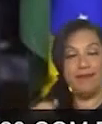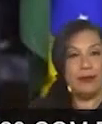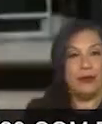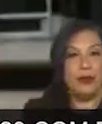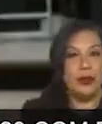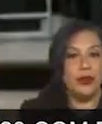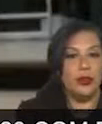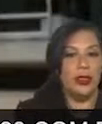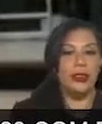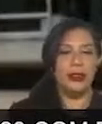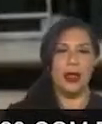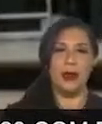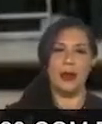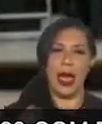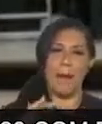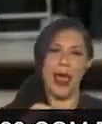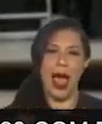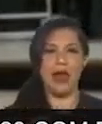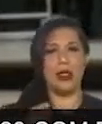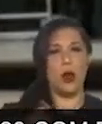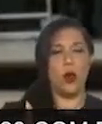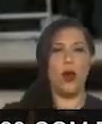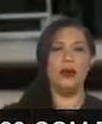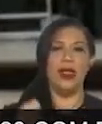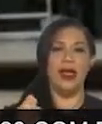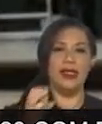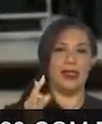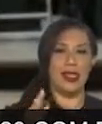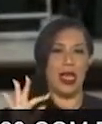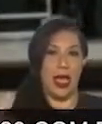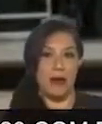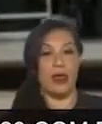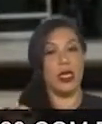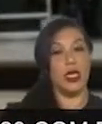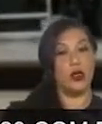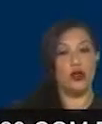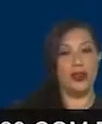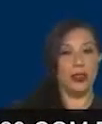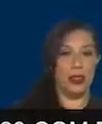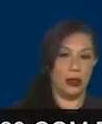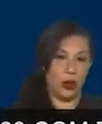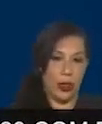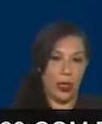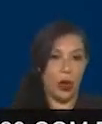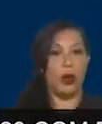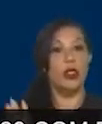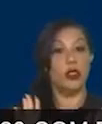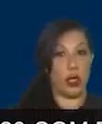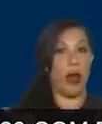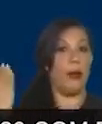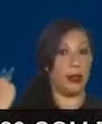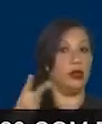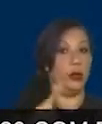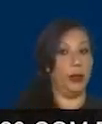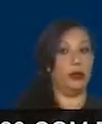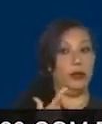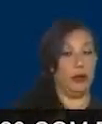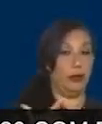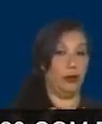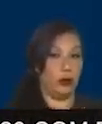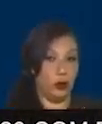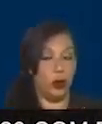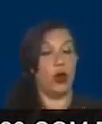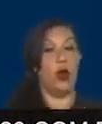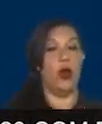por constantes ameaças ao Supremo Tribunal Federal e à Justiça Eleitoral. Ele chegou a ser preso em 2021